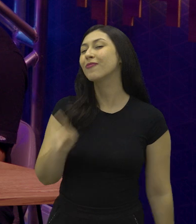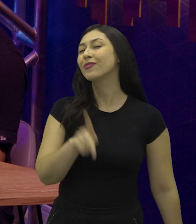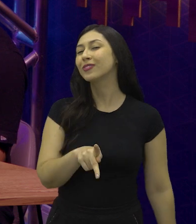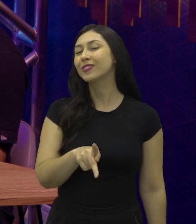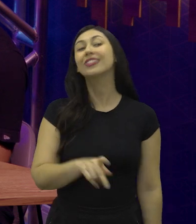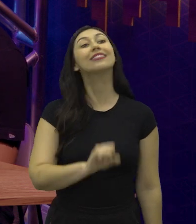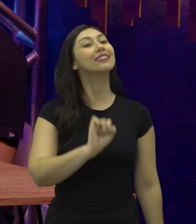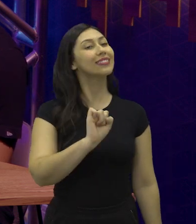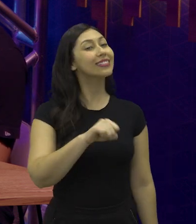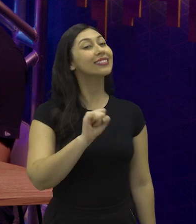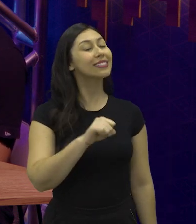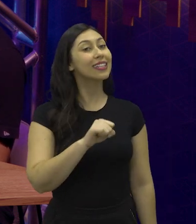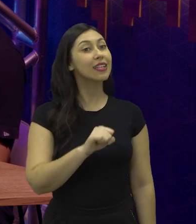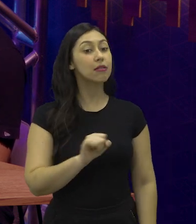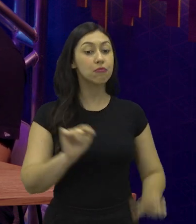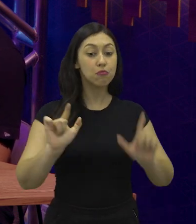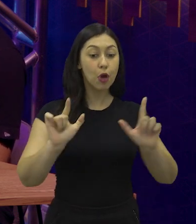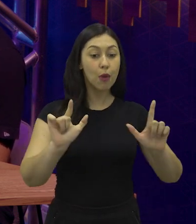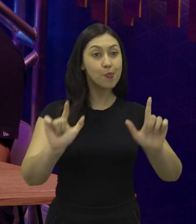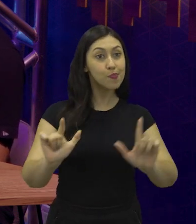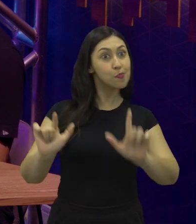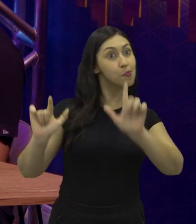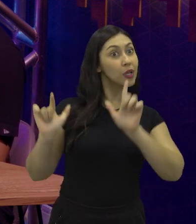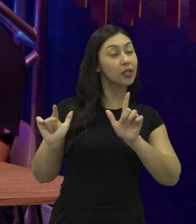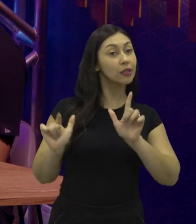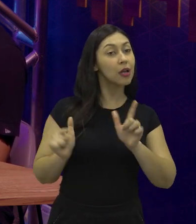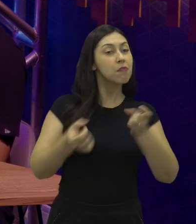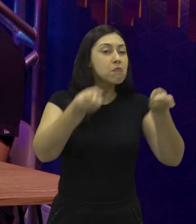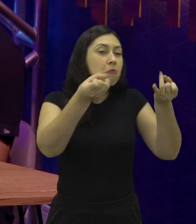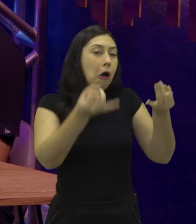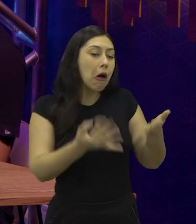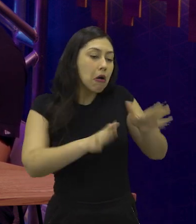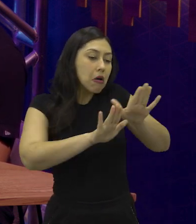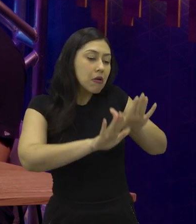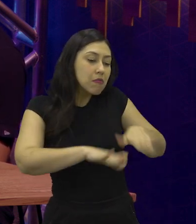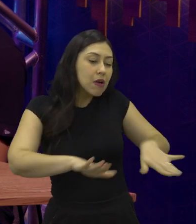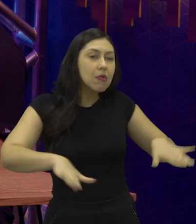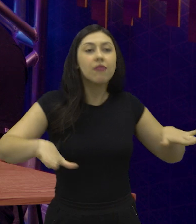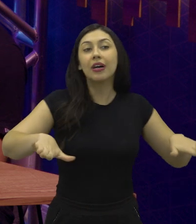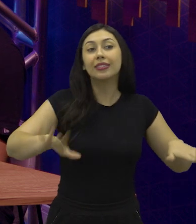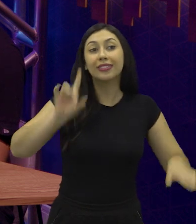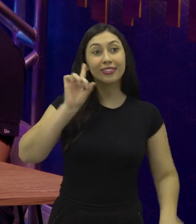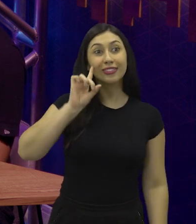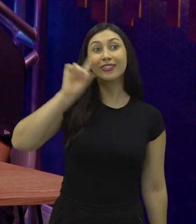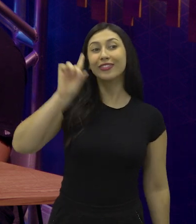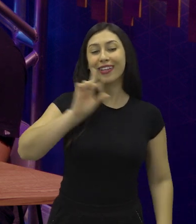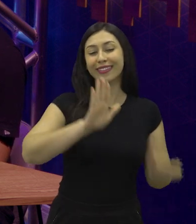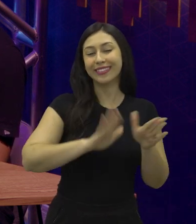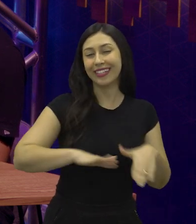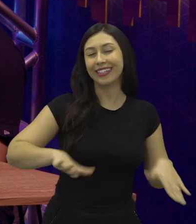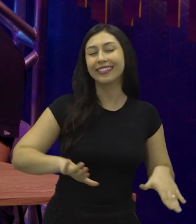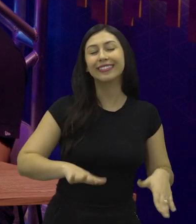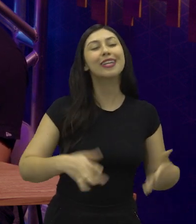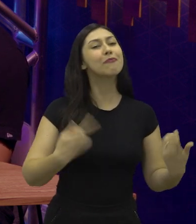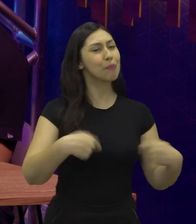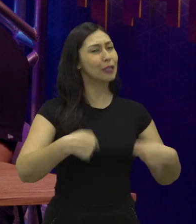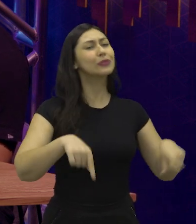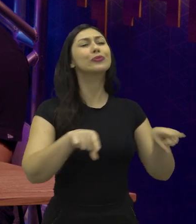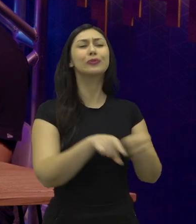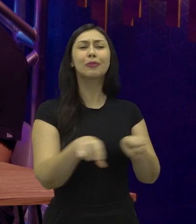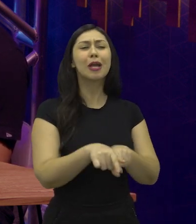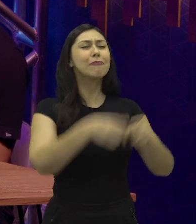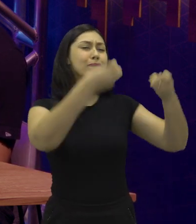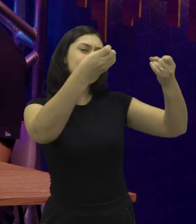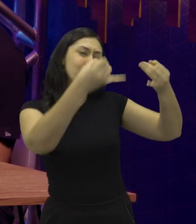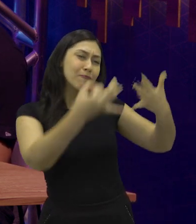Vicky? Pois é, Samuel. No programa passado, né, a gente falou sobre a infância, né, pensando então no Dia das Crianças. E é claro que a gente não podia deixar de